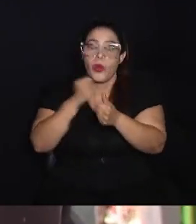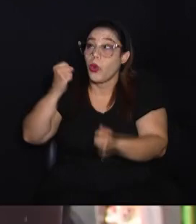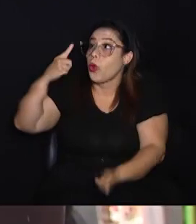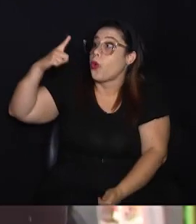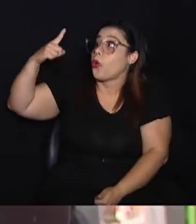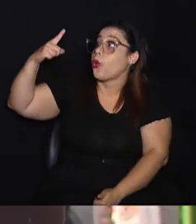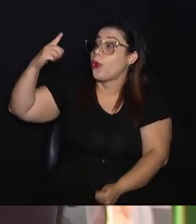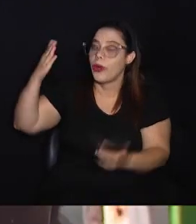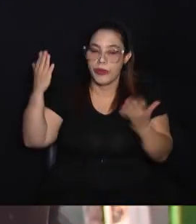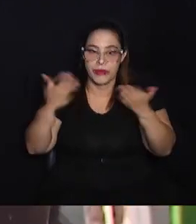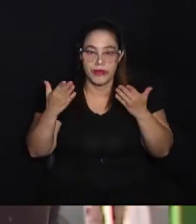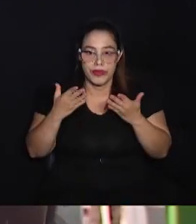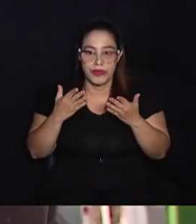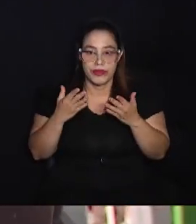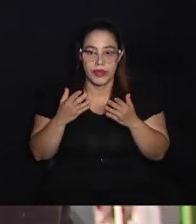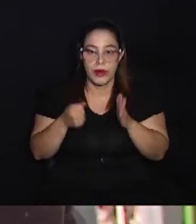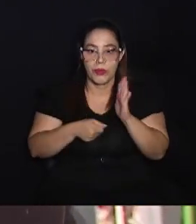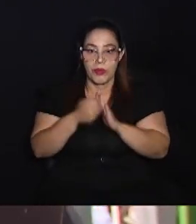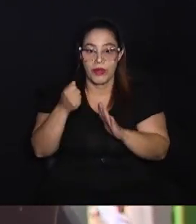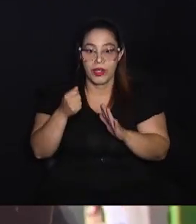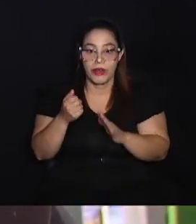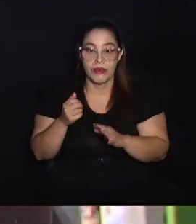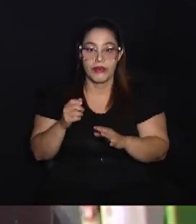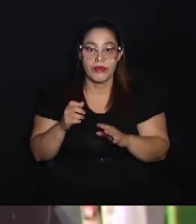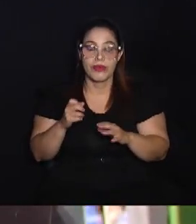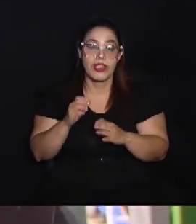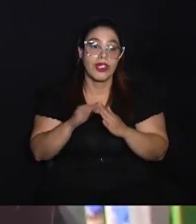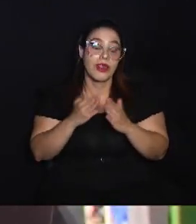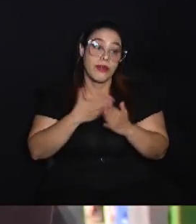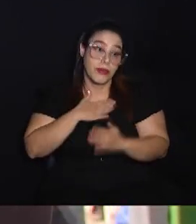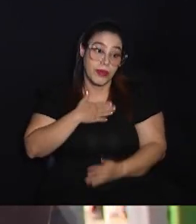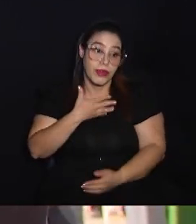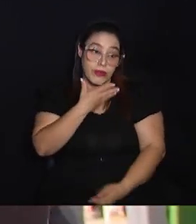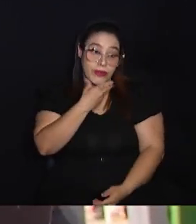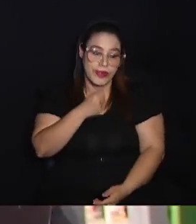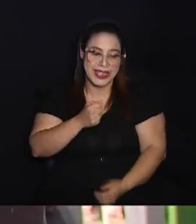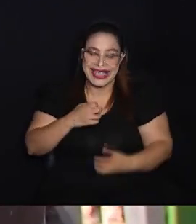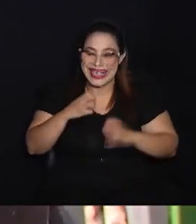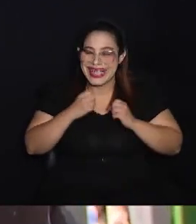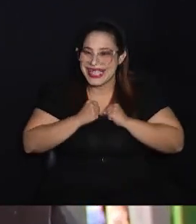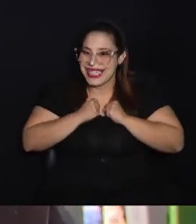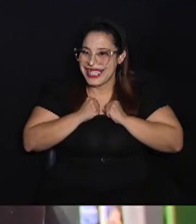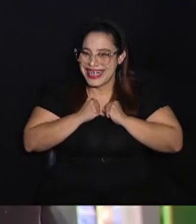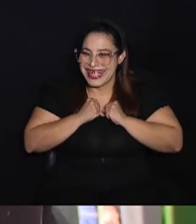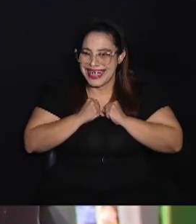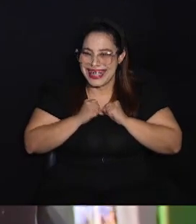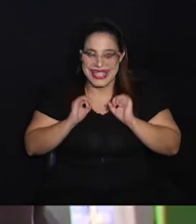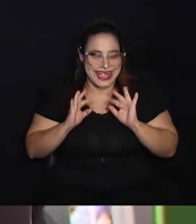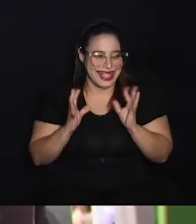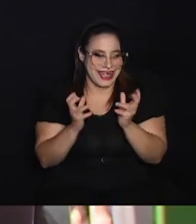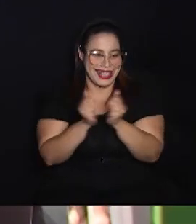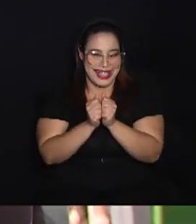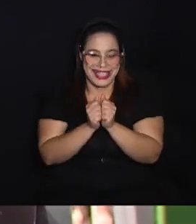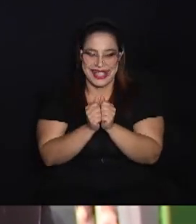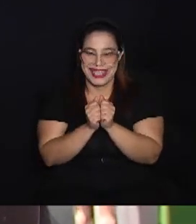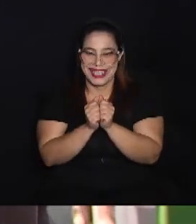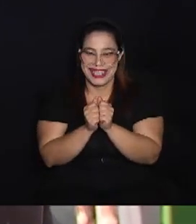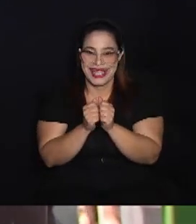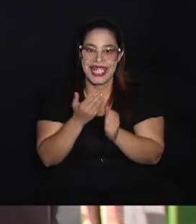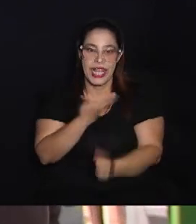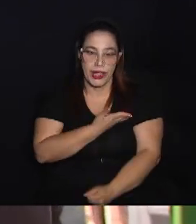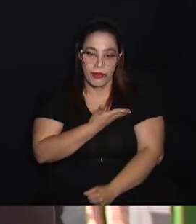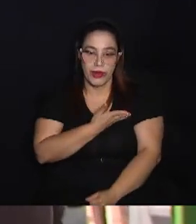hoje é um dia especial para mim porque é o primeiro desfile da minha filha com as escolas, então a gente está aguardando ansiosamente. Está com toda a família, reuniu toda a família e os amigos